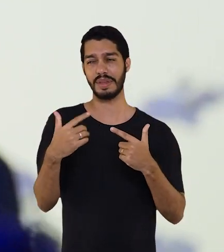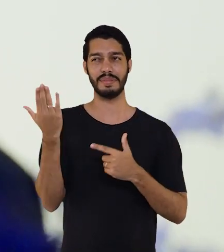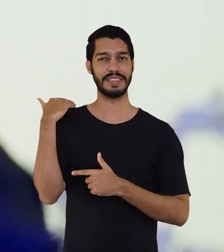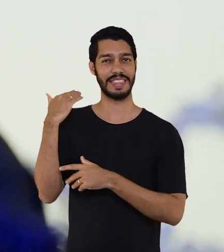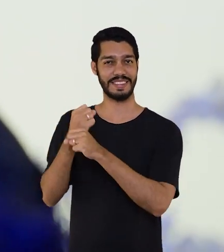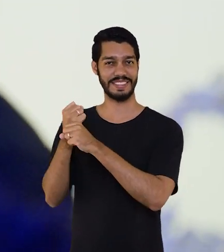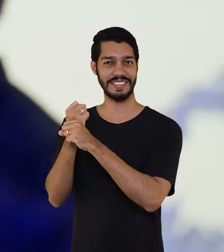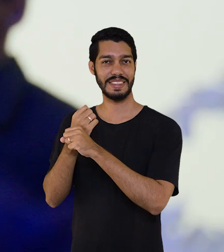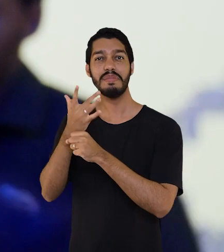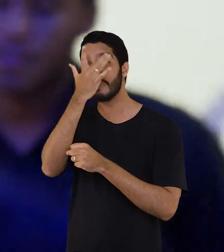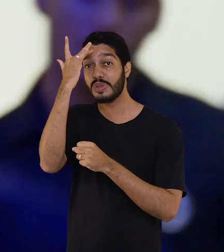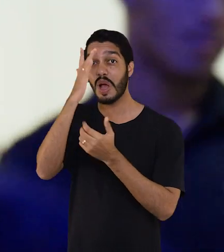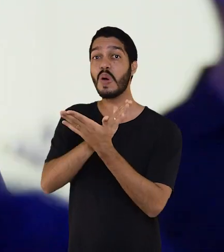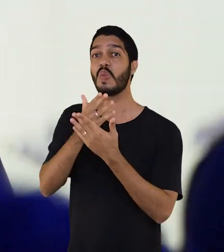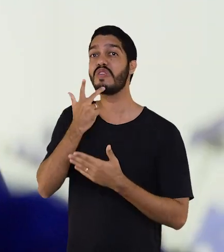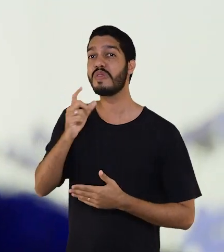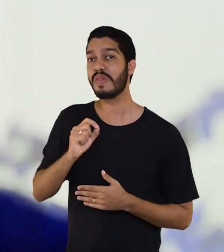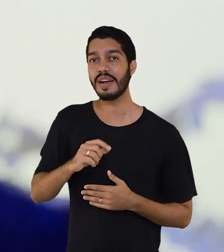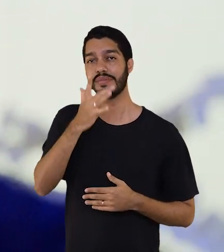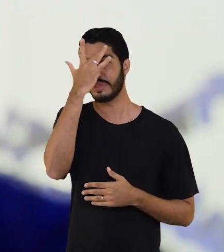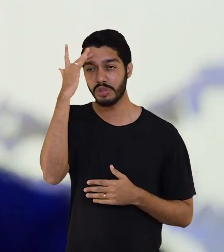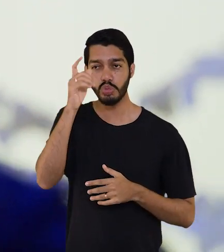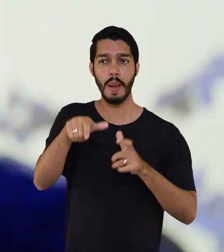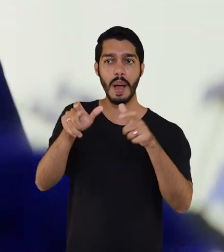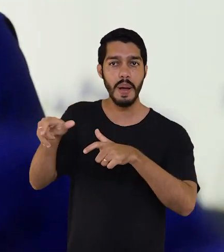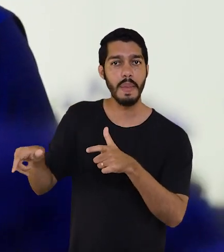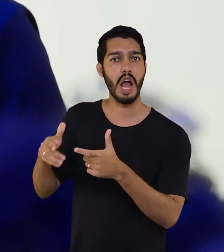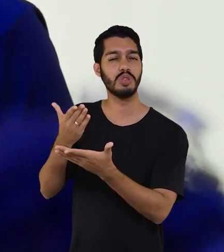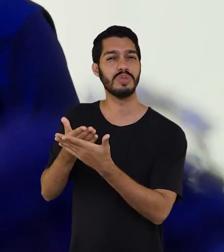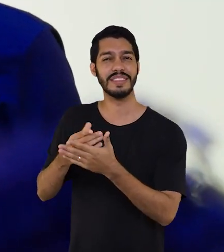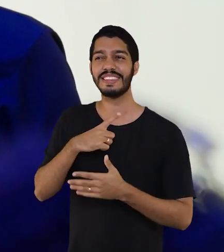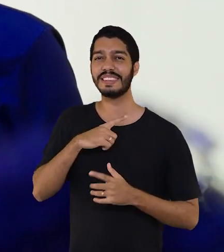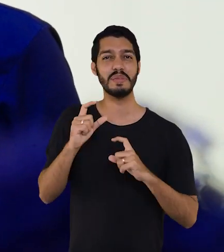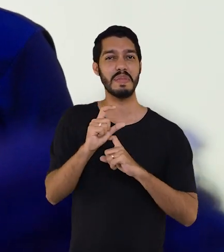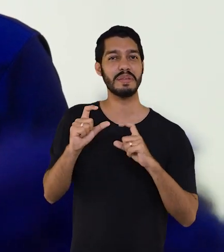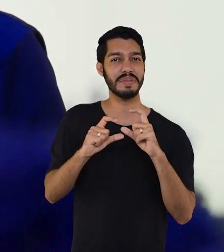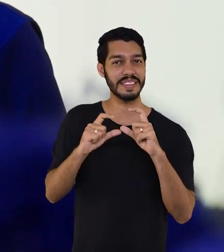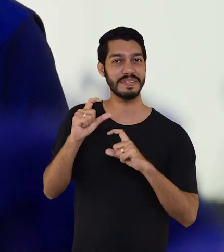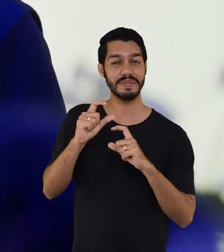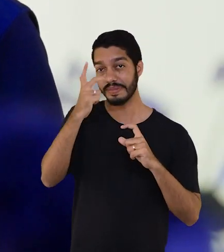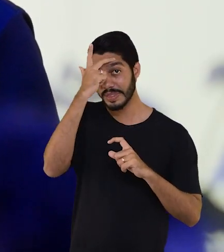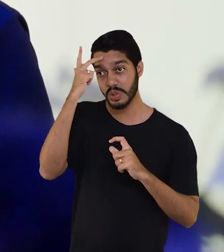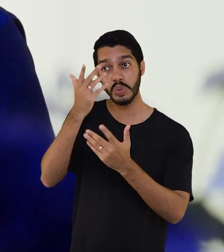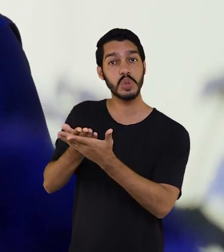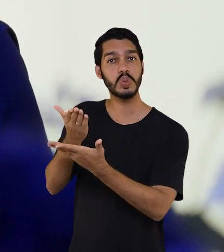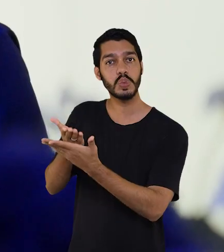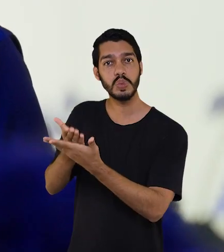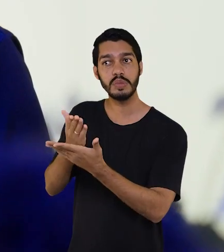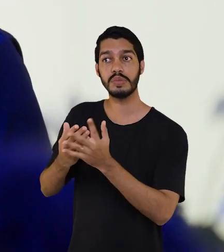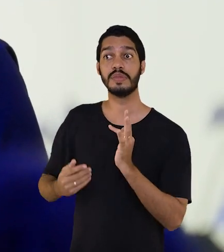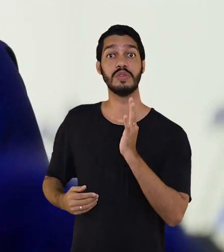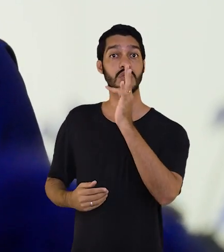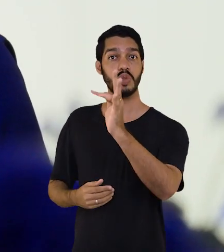atrás, diziam que as pessoas estavam estudando, tem até um meme, né?